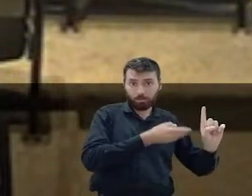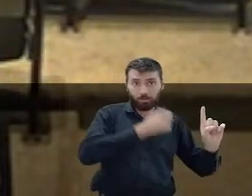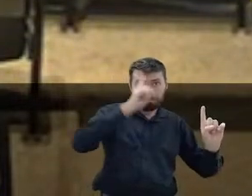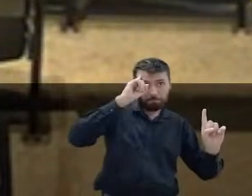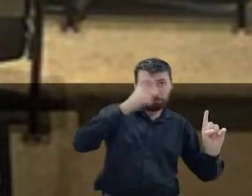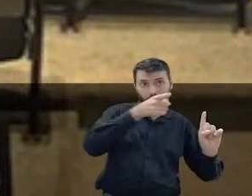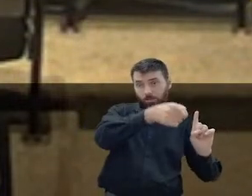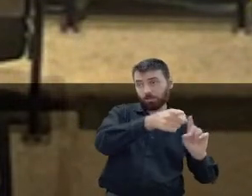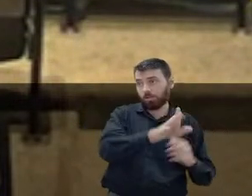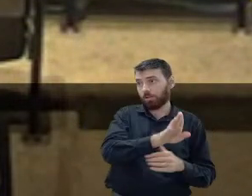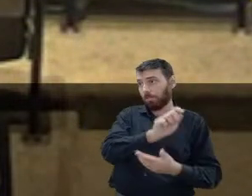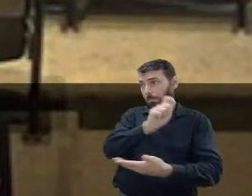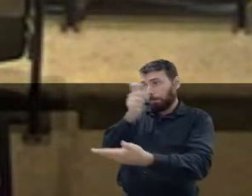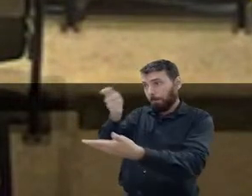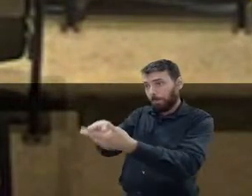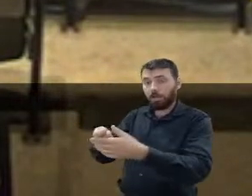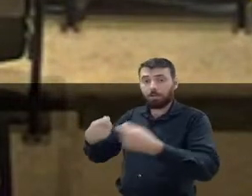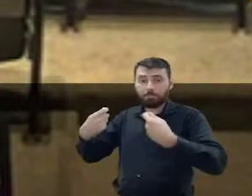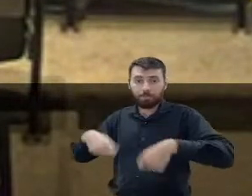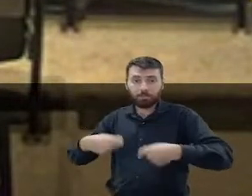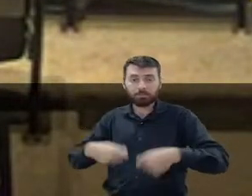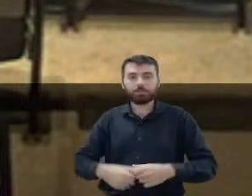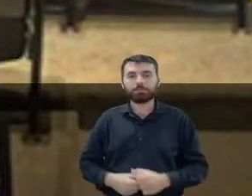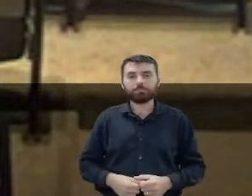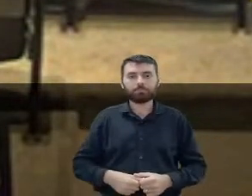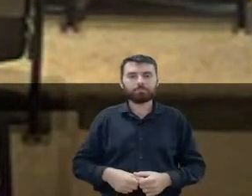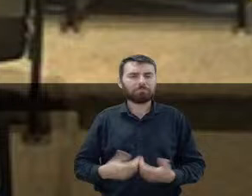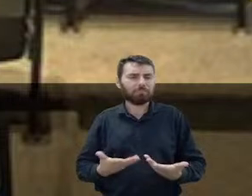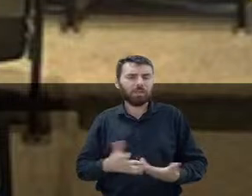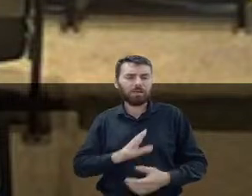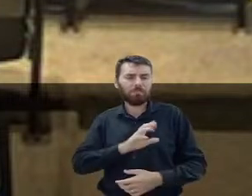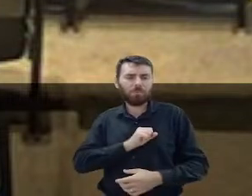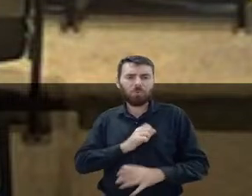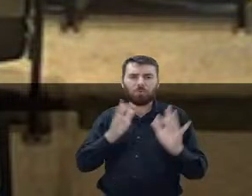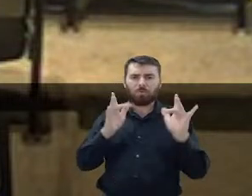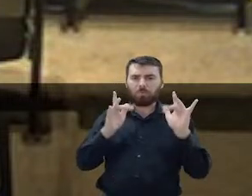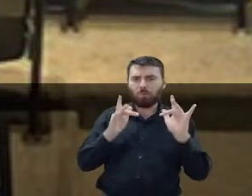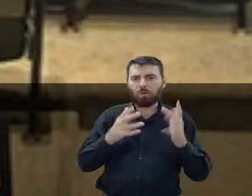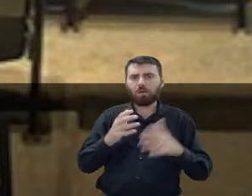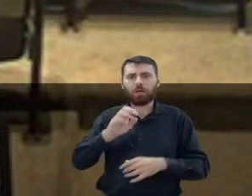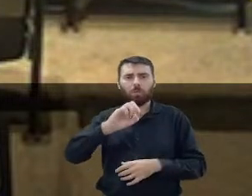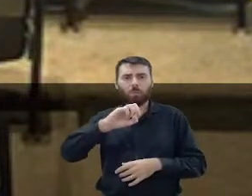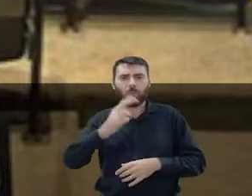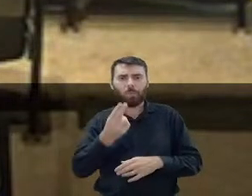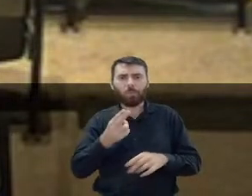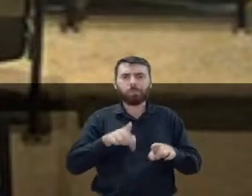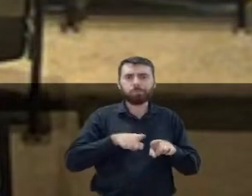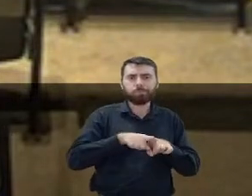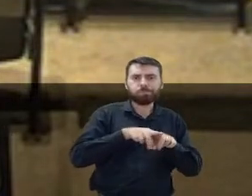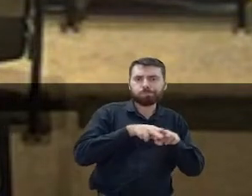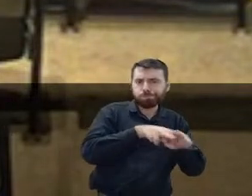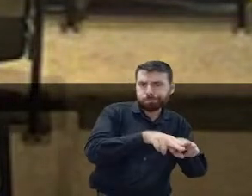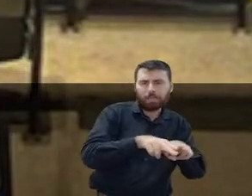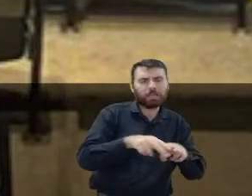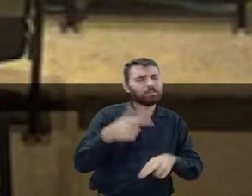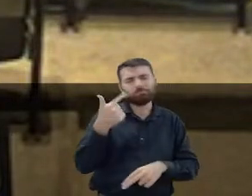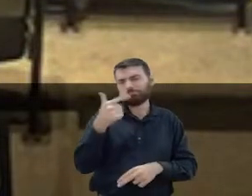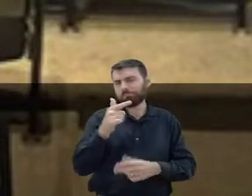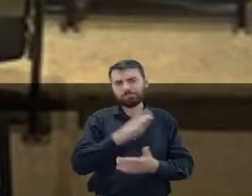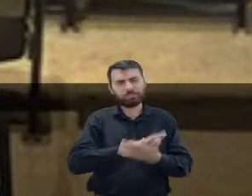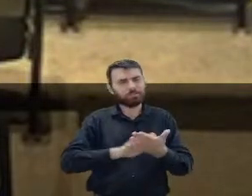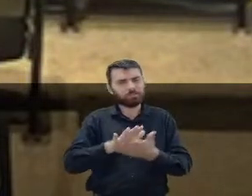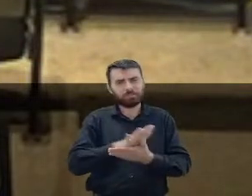menção a gastos decorrentes de relação amoroso ou sexuais, como se verifica em seu depoimento prestado na audiência de instrução e